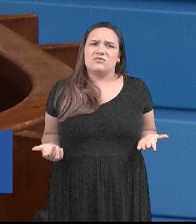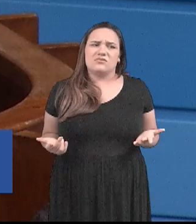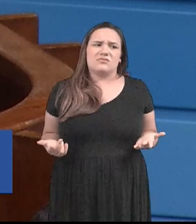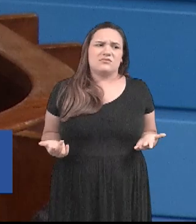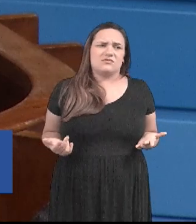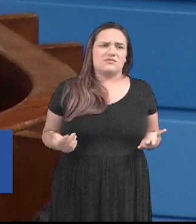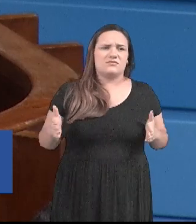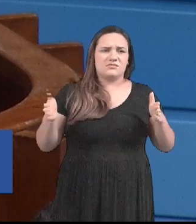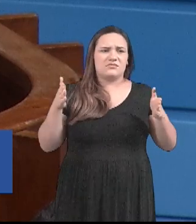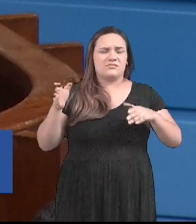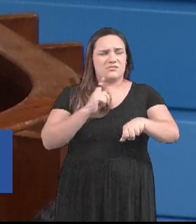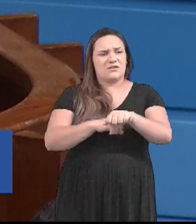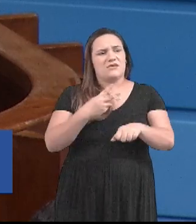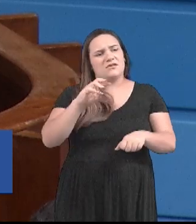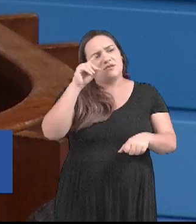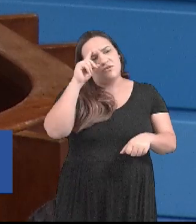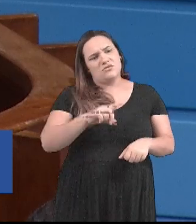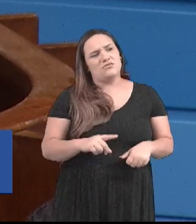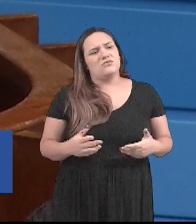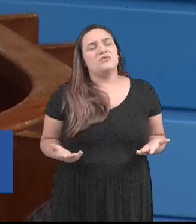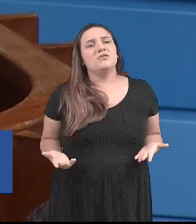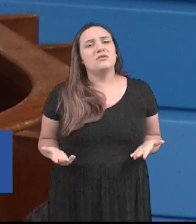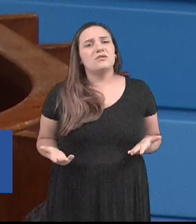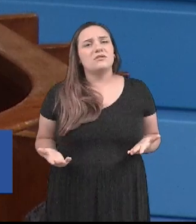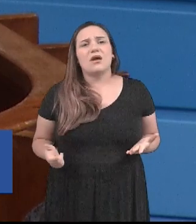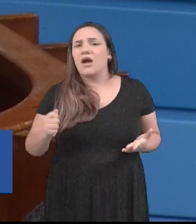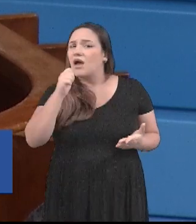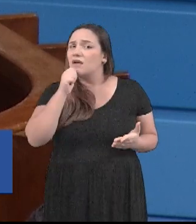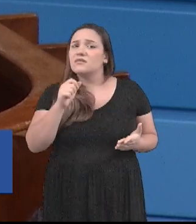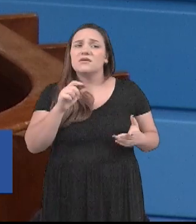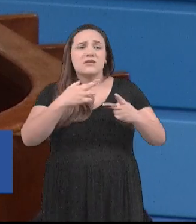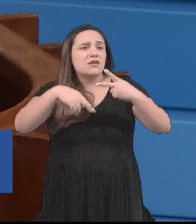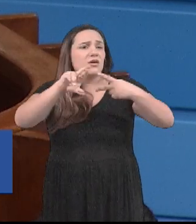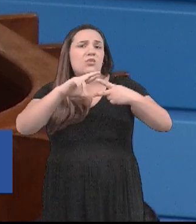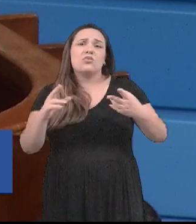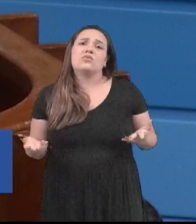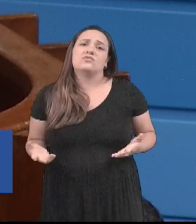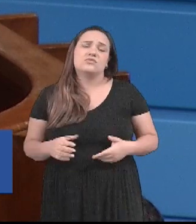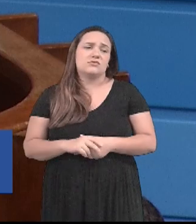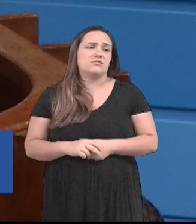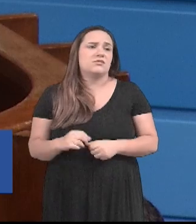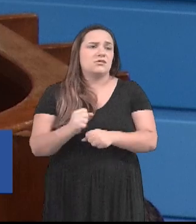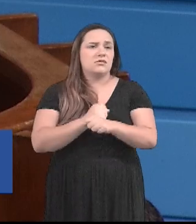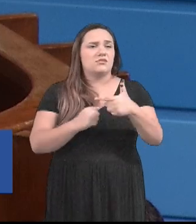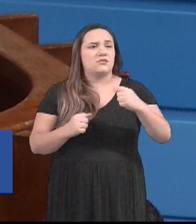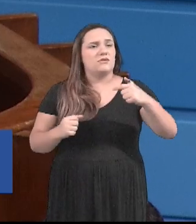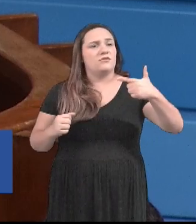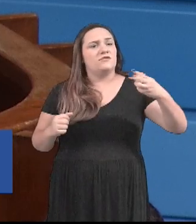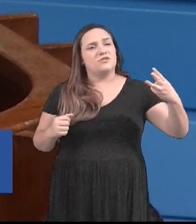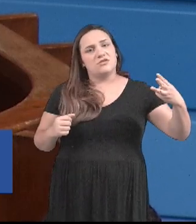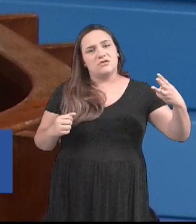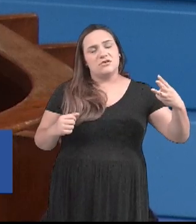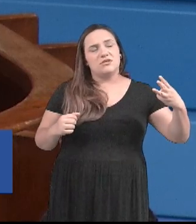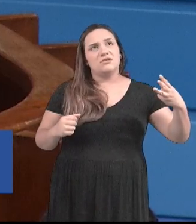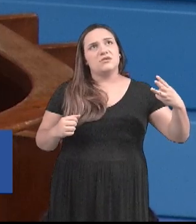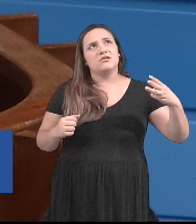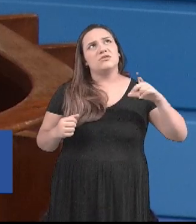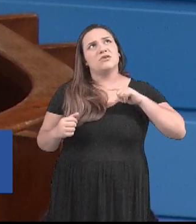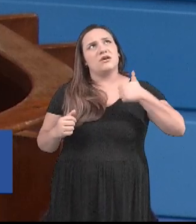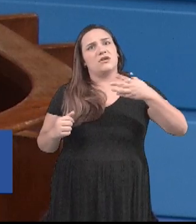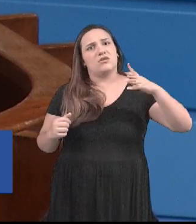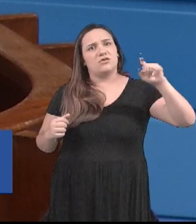de 30 dias e em fase de julgamento recursal. 2023, informaram 14 mil,